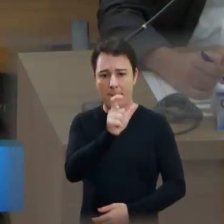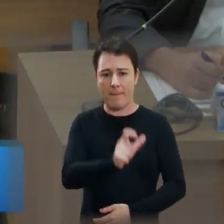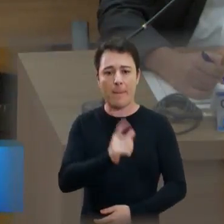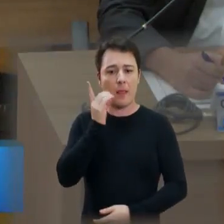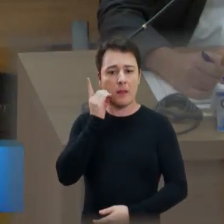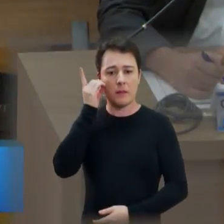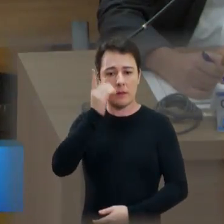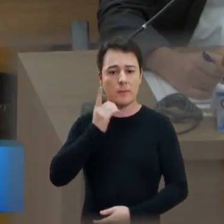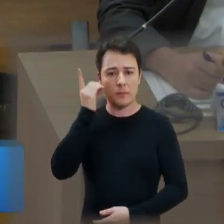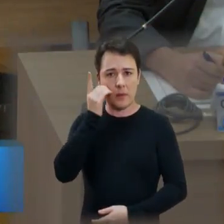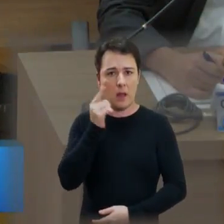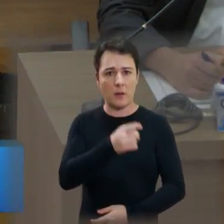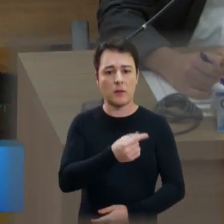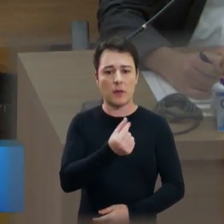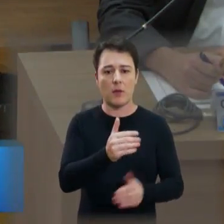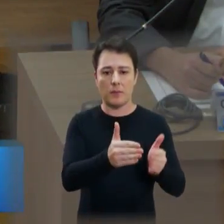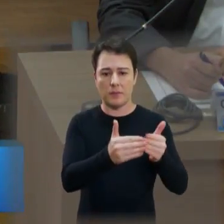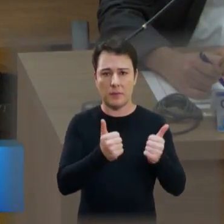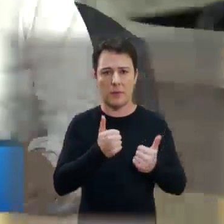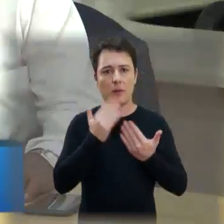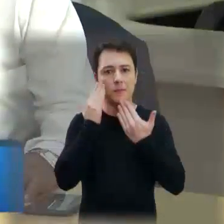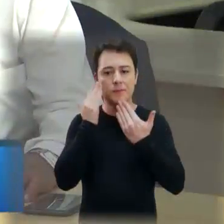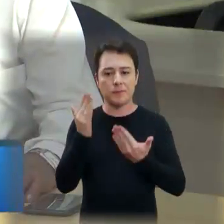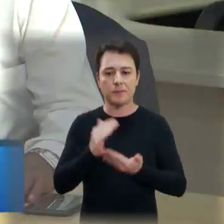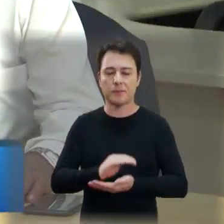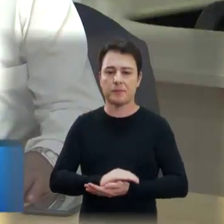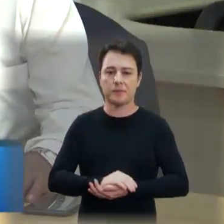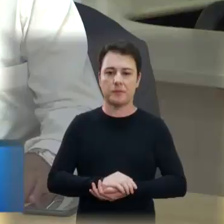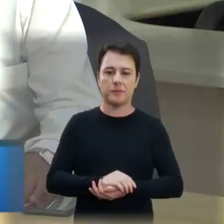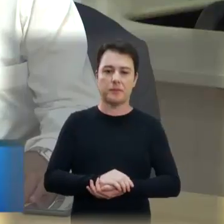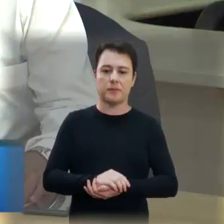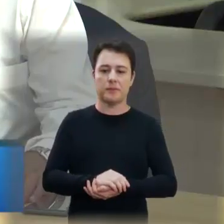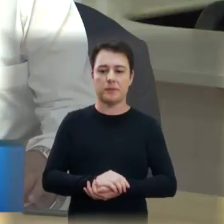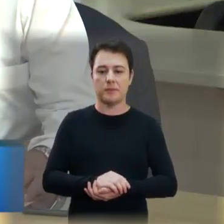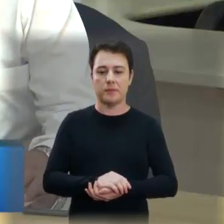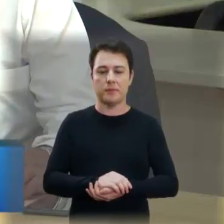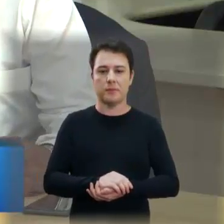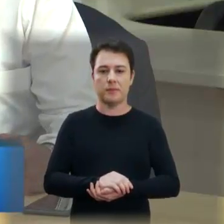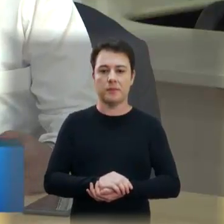que pediu esse valor. Obrigado.